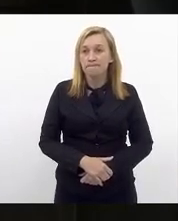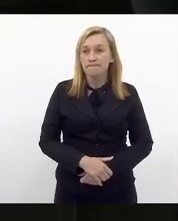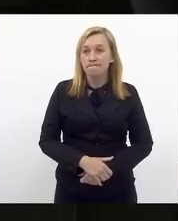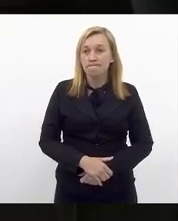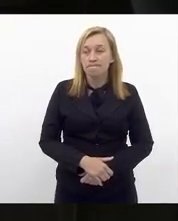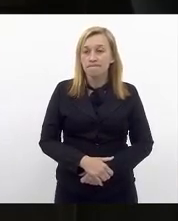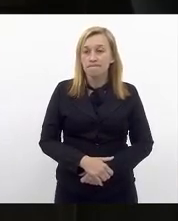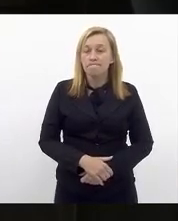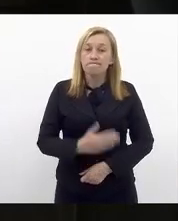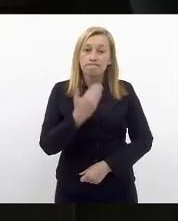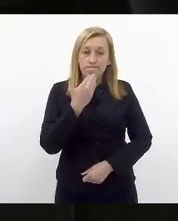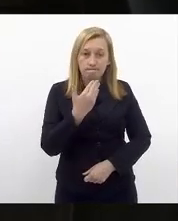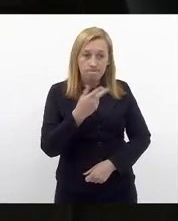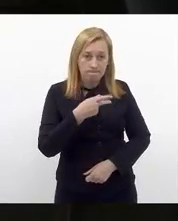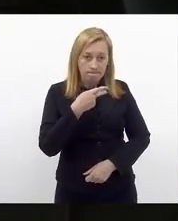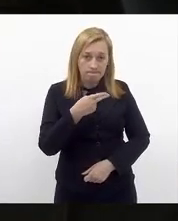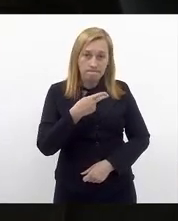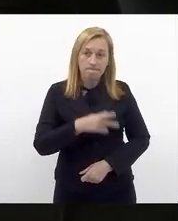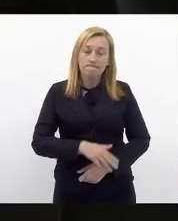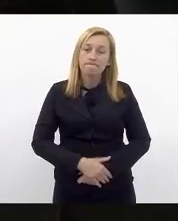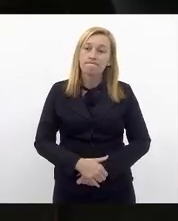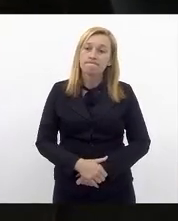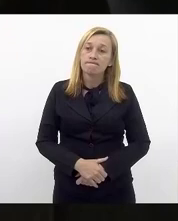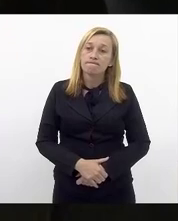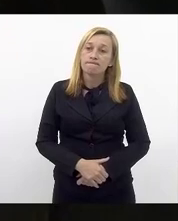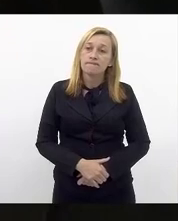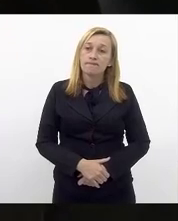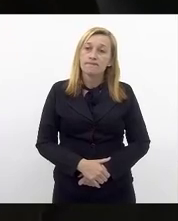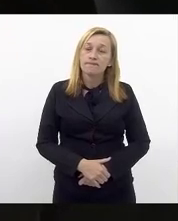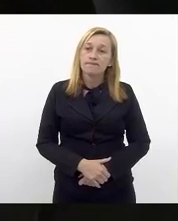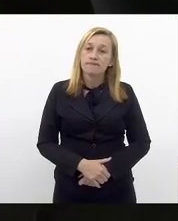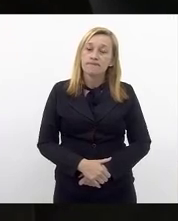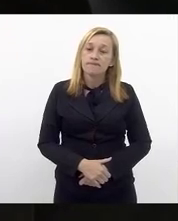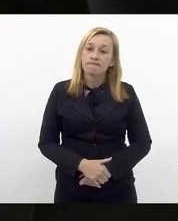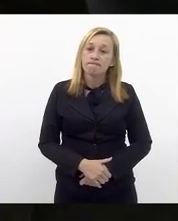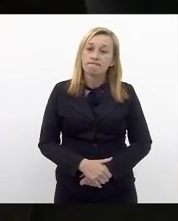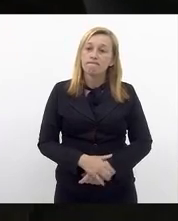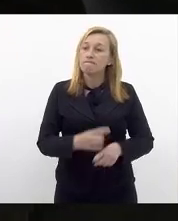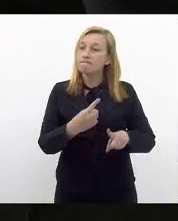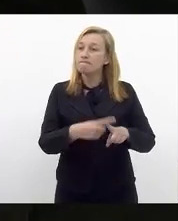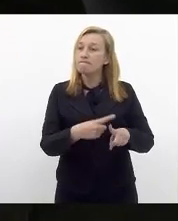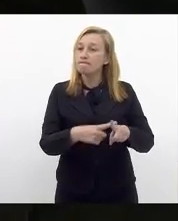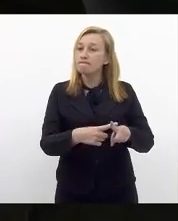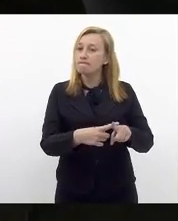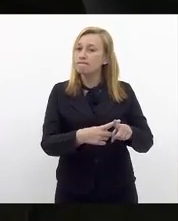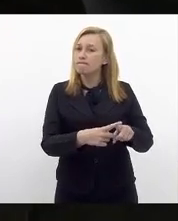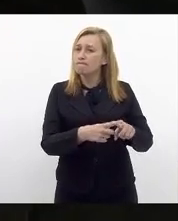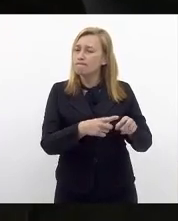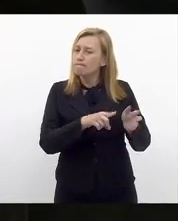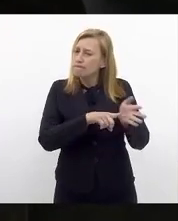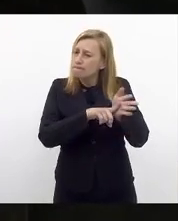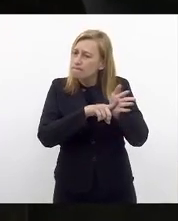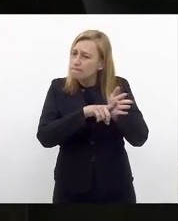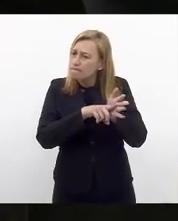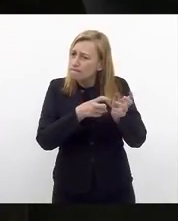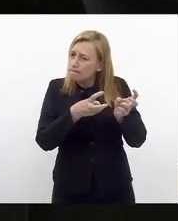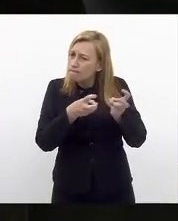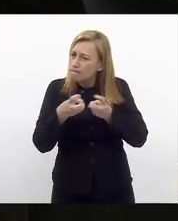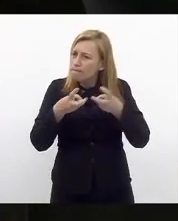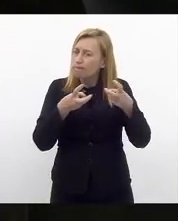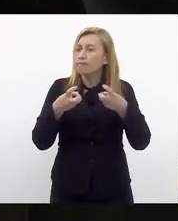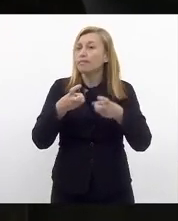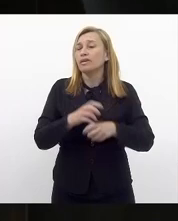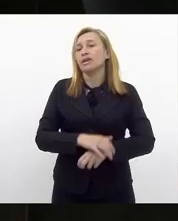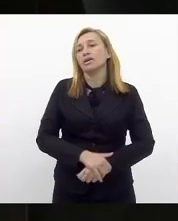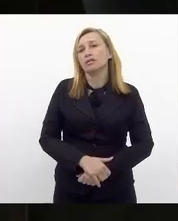eu pedi a palavra o porquê Velho Chico o